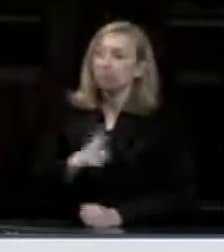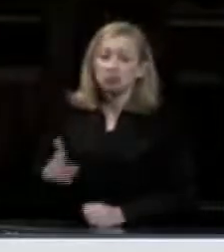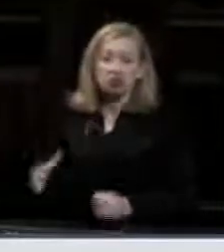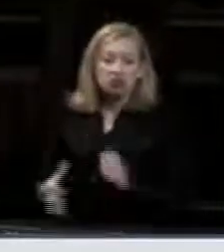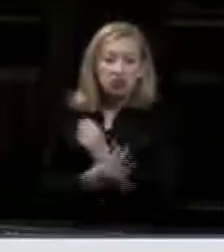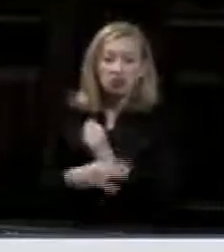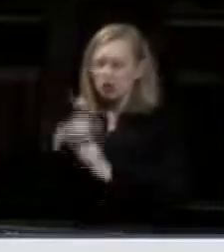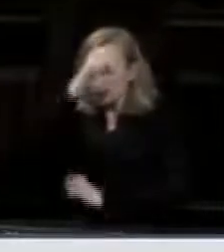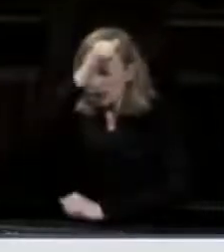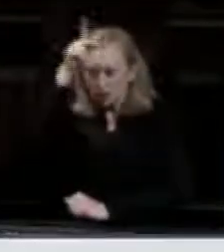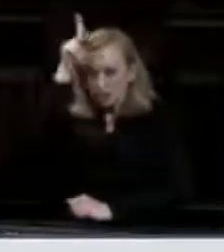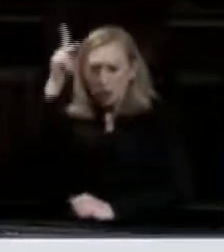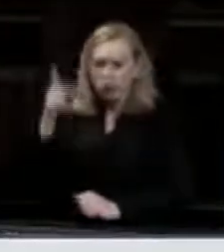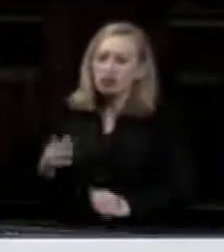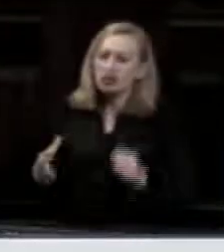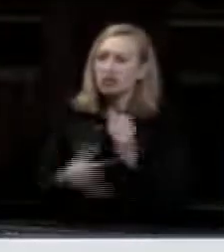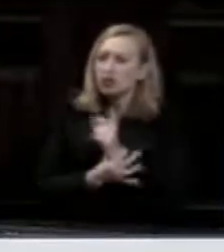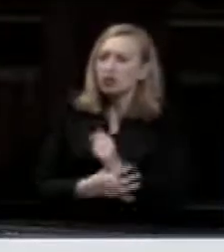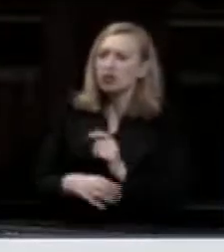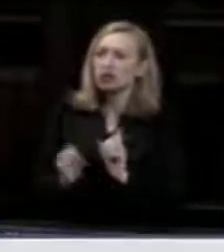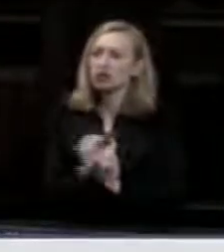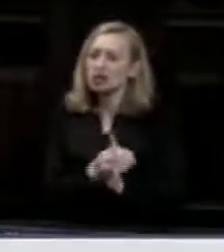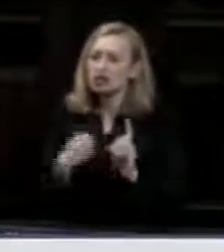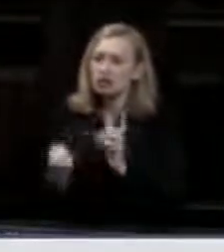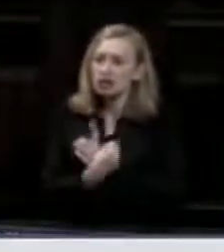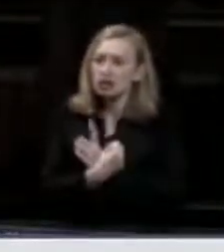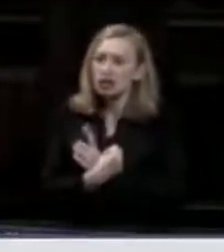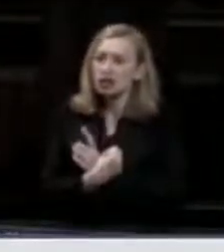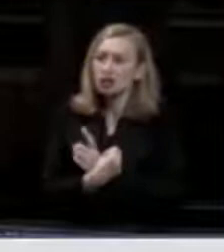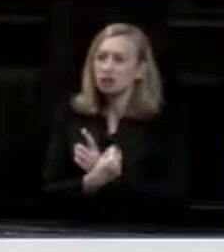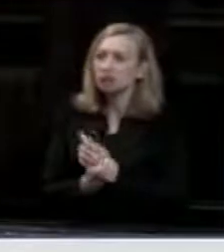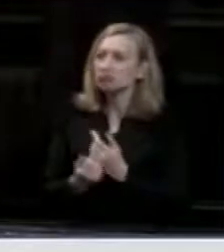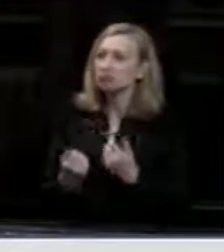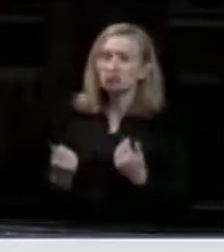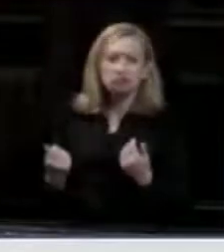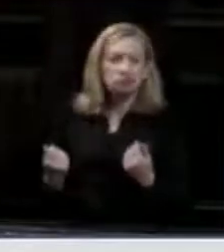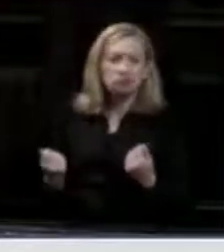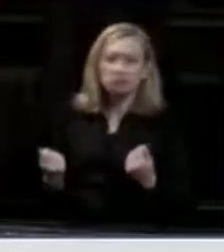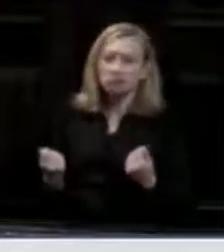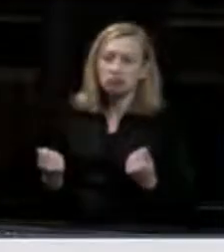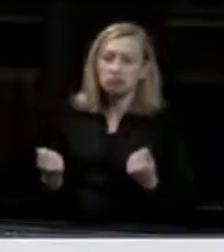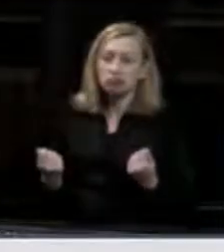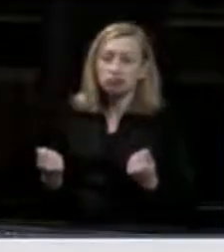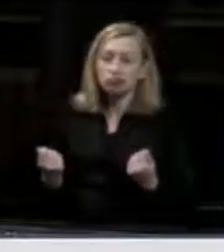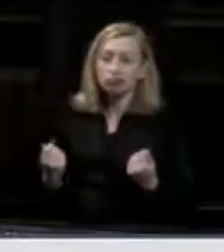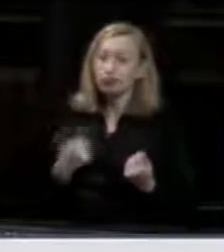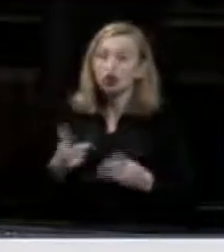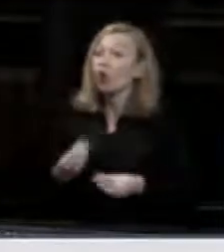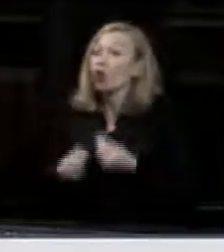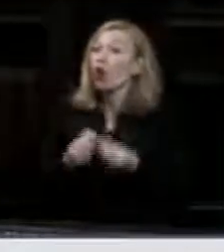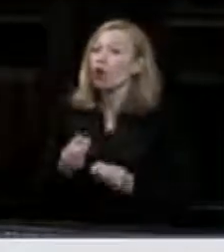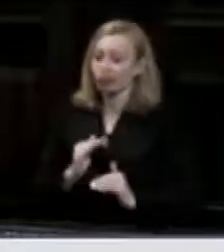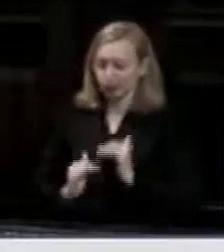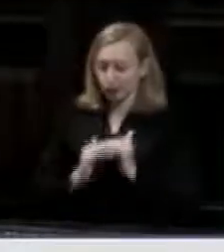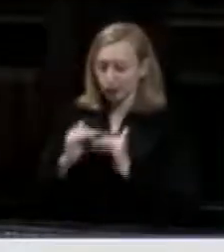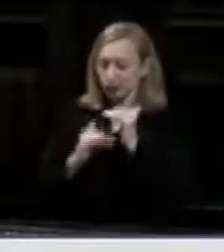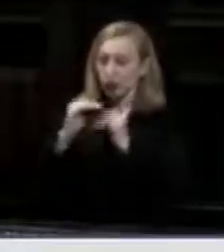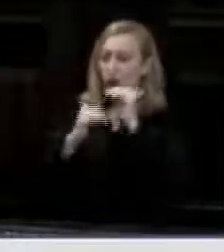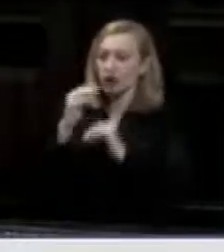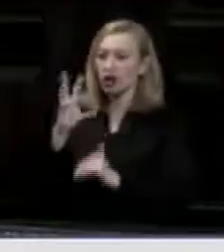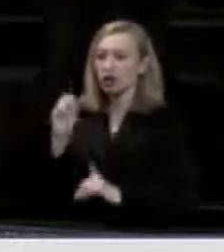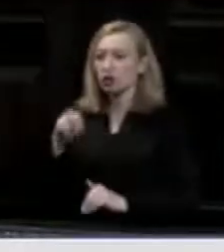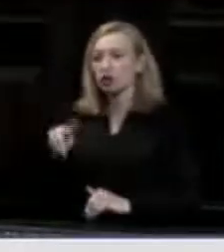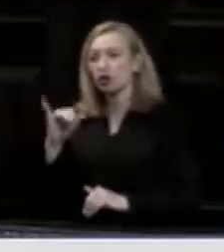segurança cidadã, não é possível ter desenvolvimento econômico e